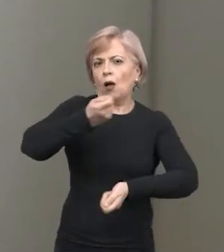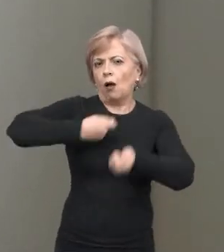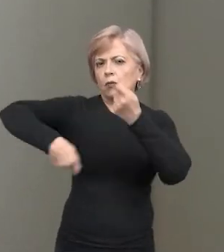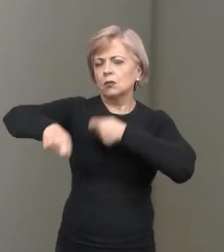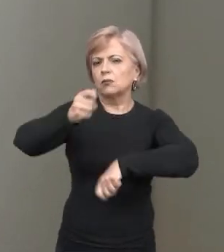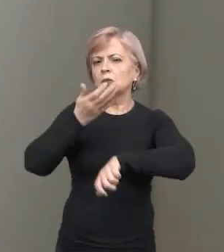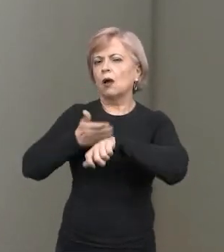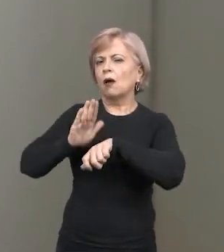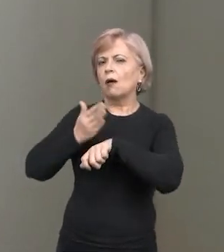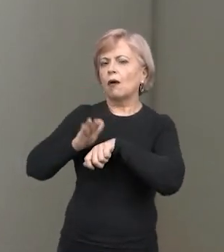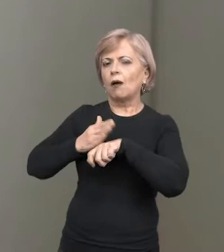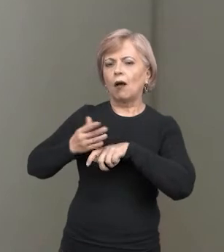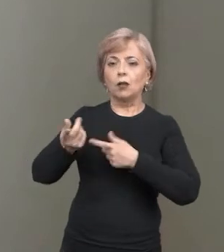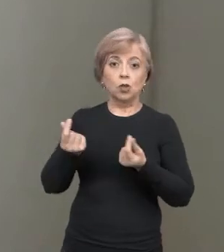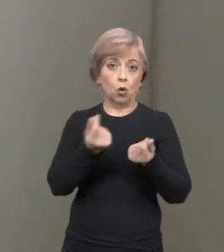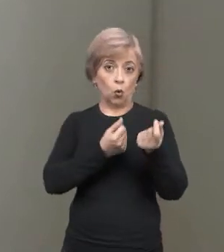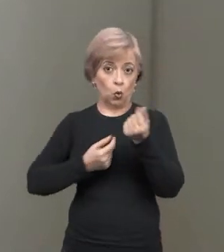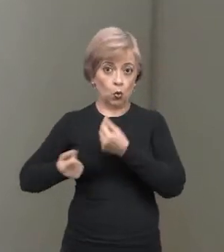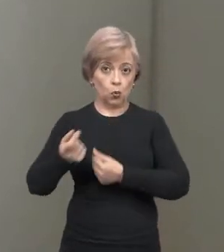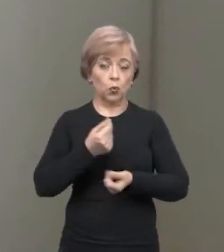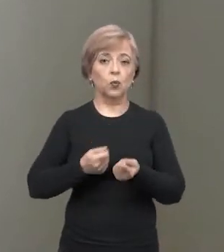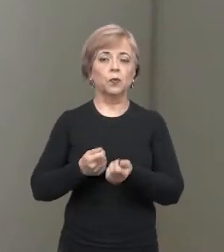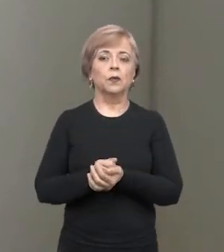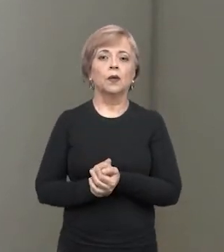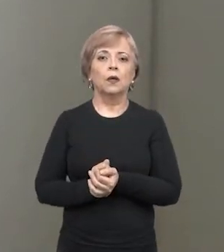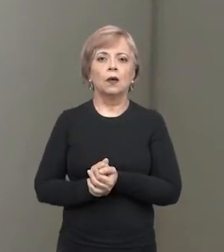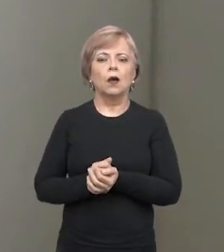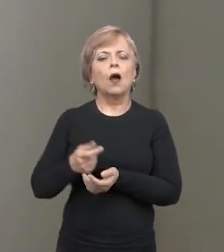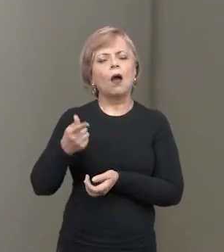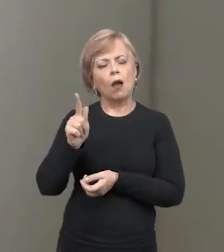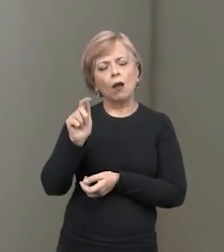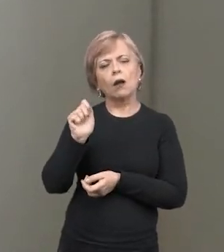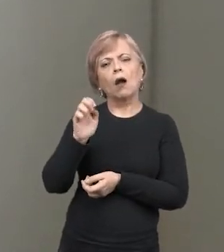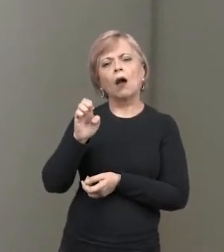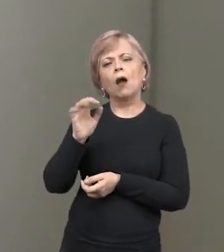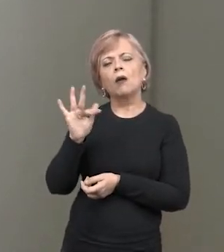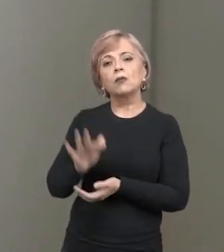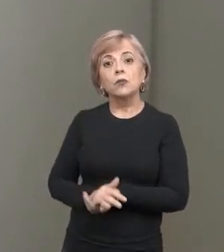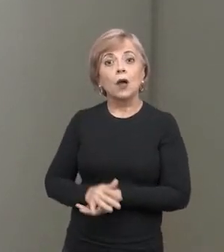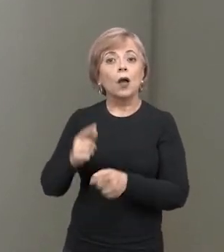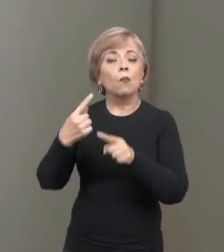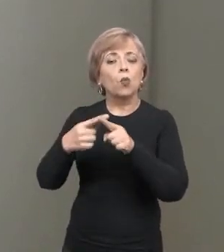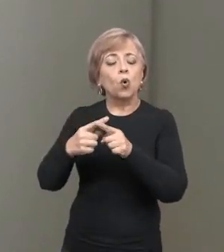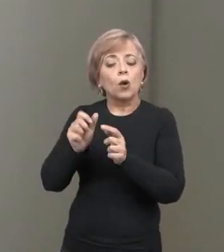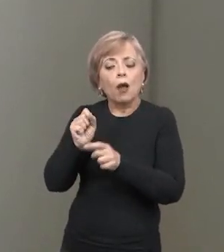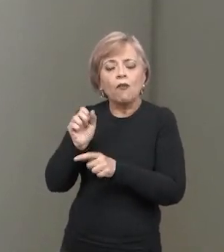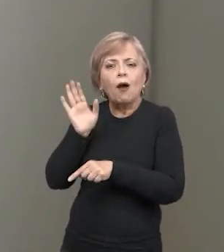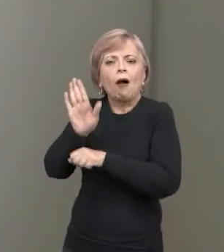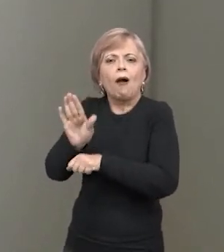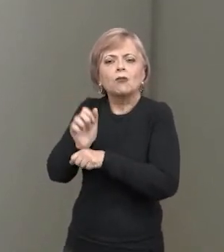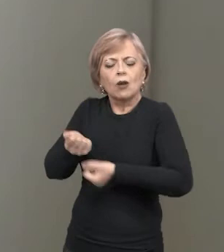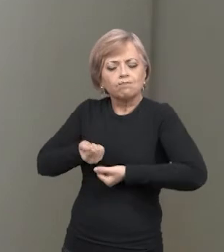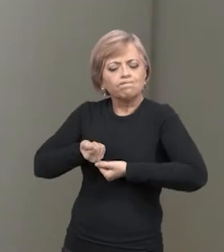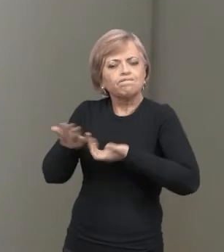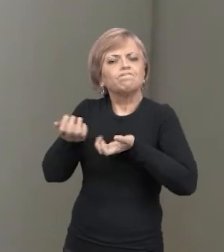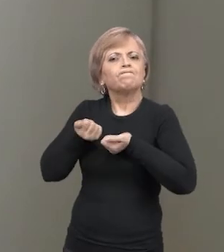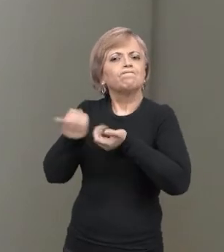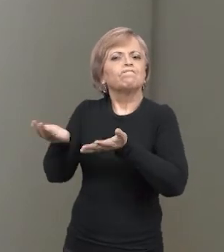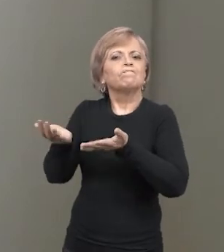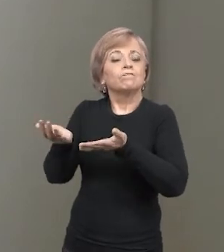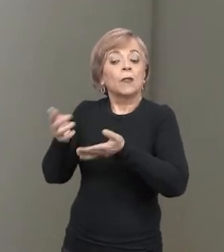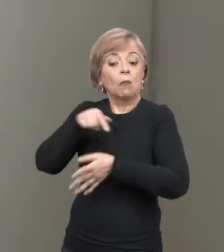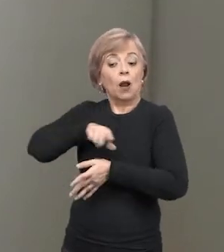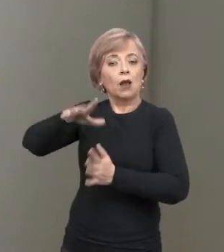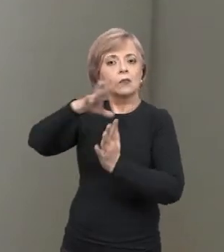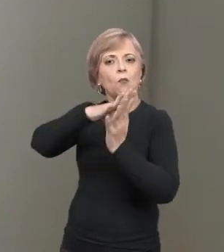de Janeiro. Eu acho que é assim que o GAEST tem que continuar atuando, como forma de contribuir, sim, para